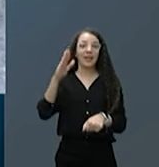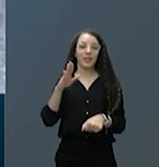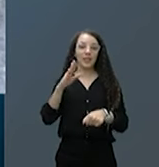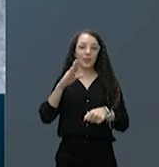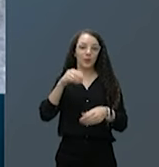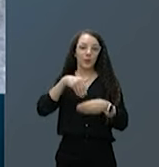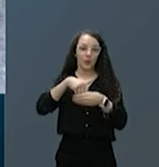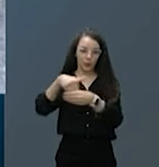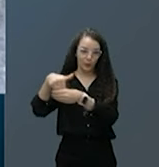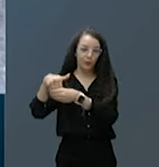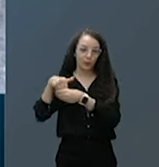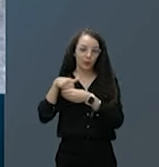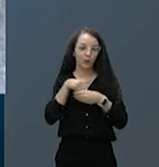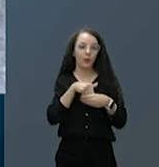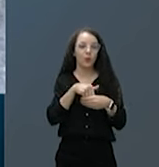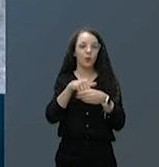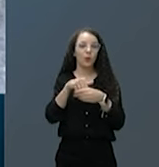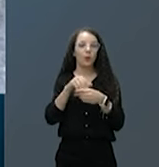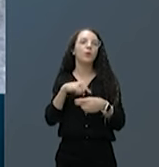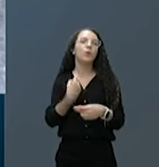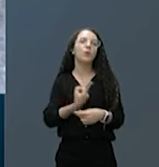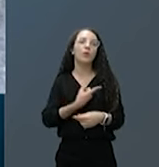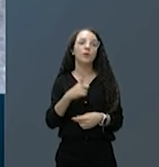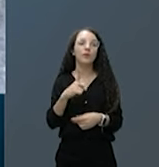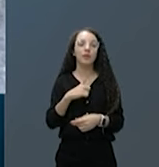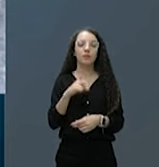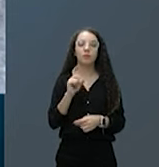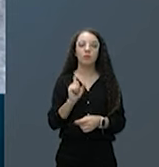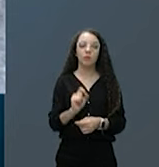E aqui o que nós temos